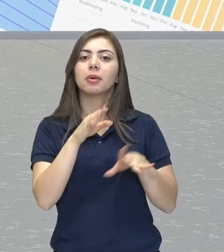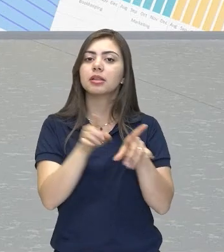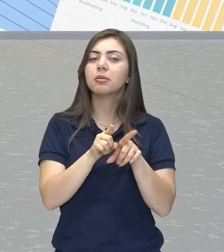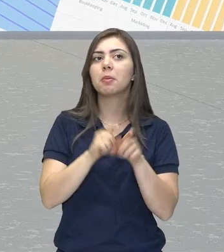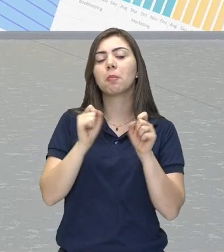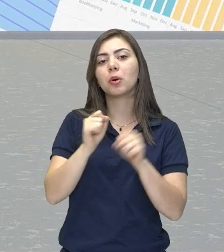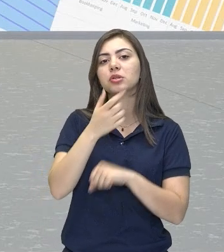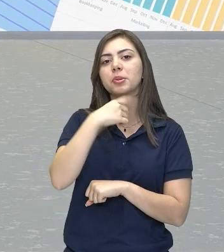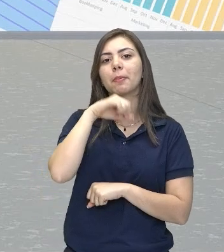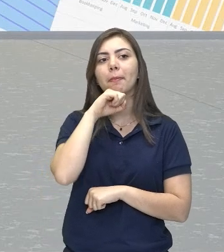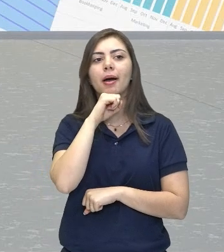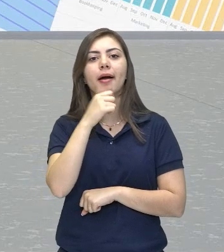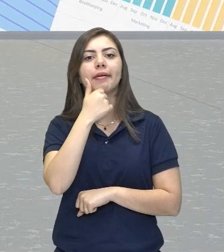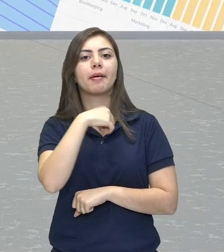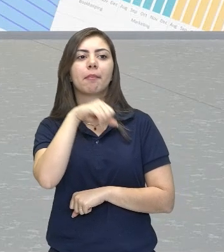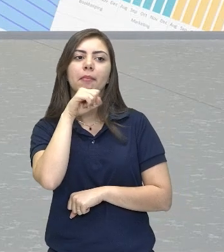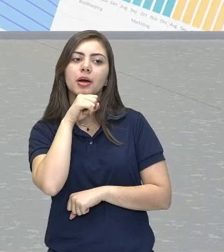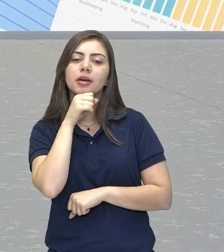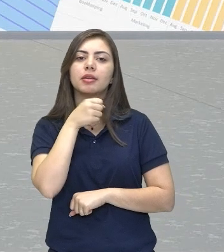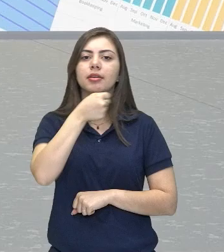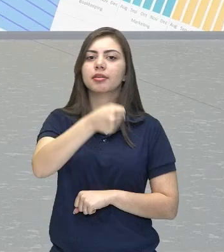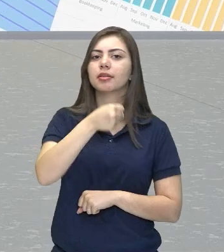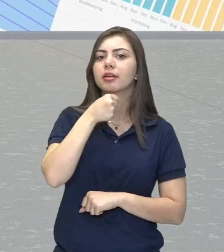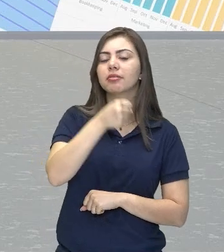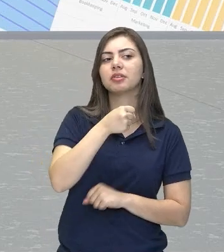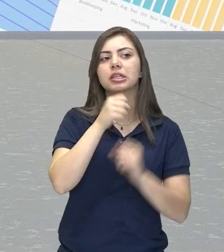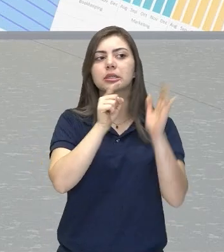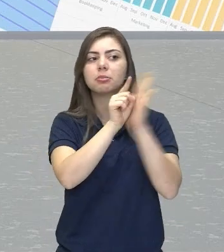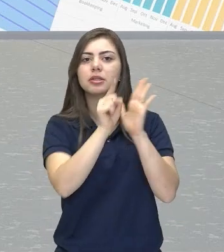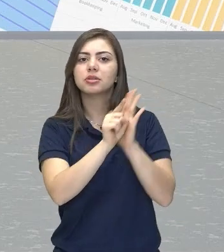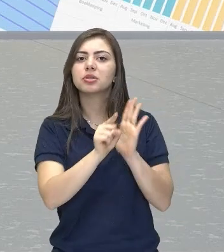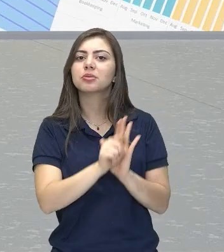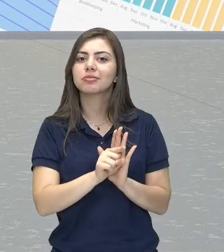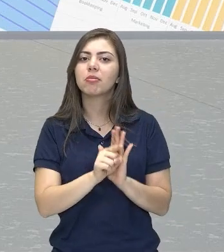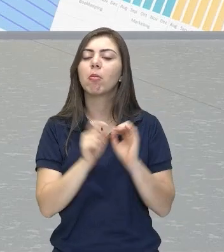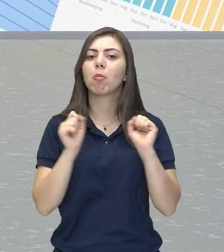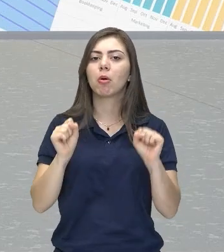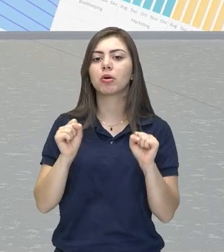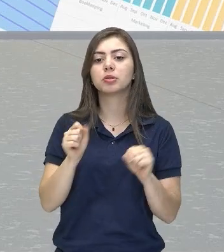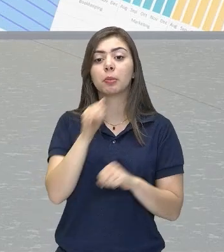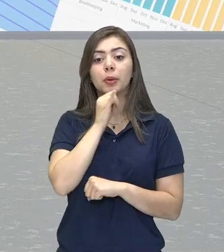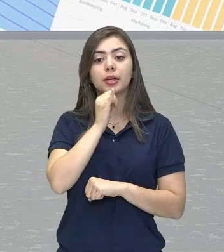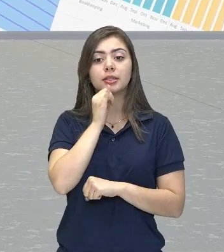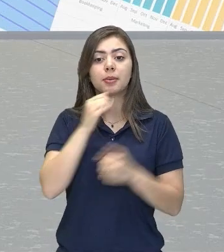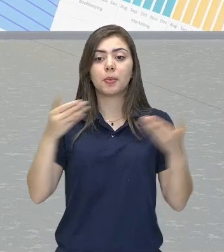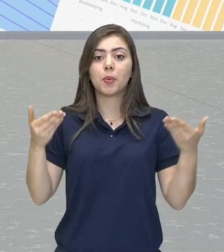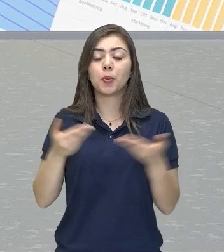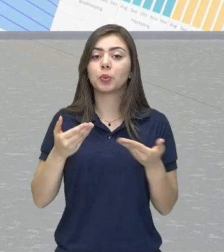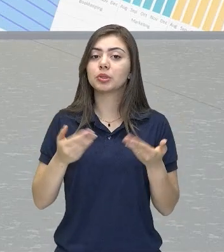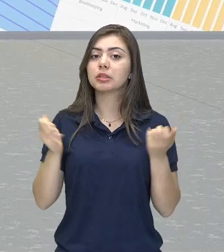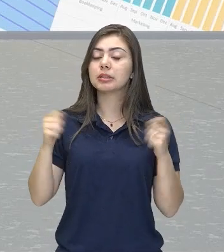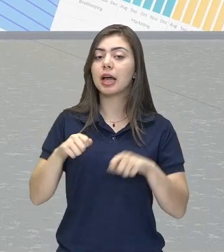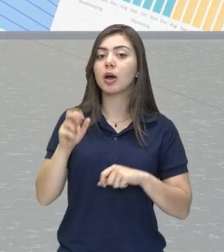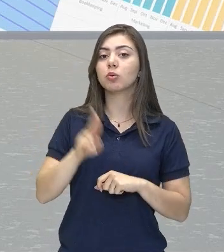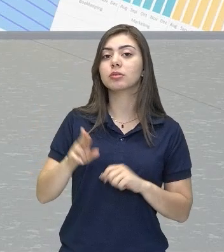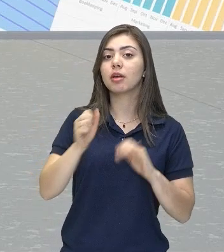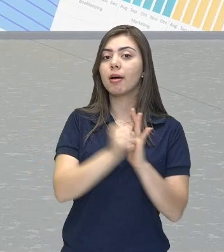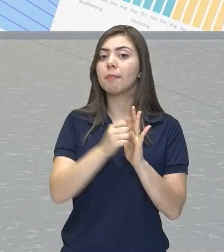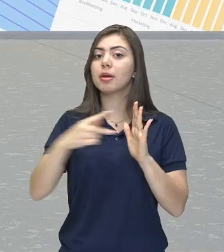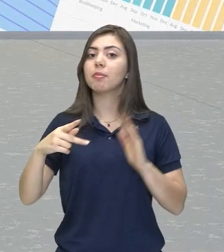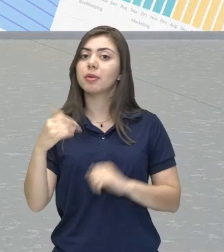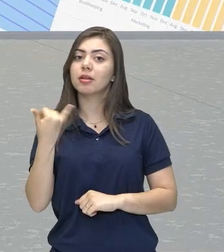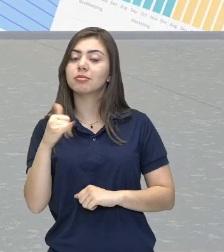responsáveis, né? Podem ser, hoje em dia, né, ser feito através de aplicativos de celular.